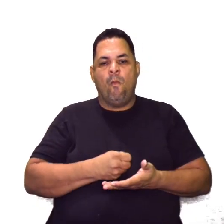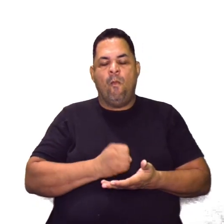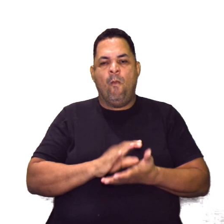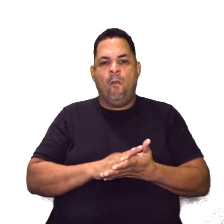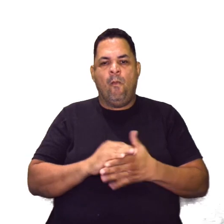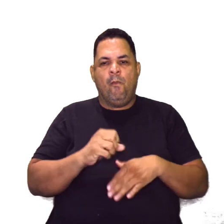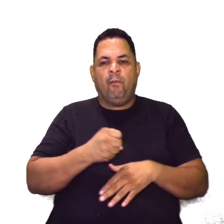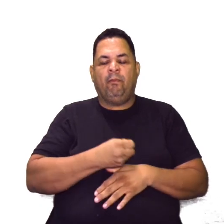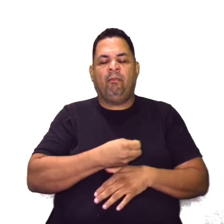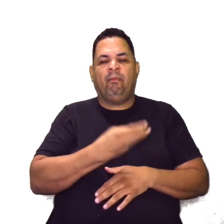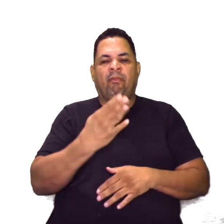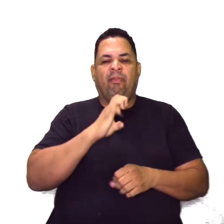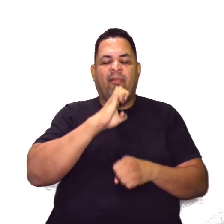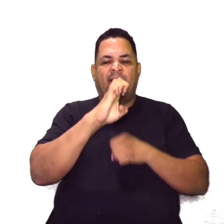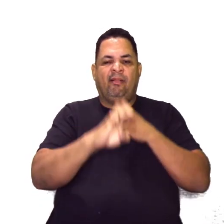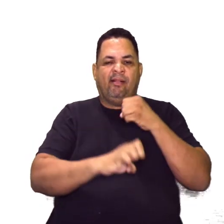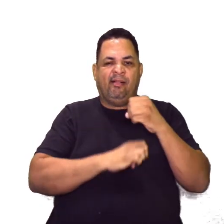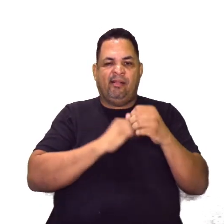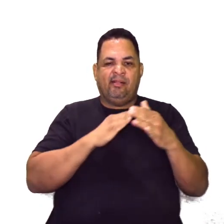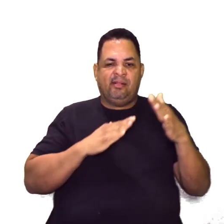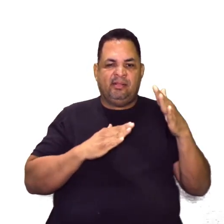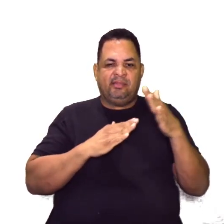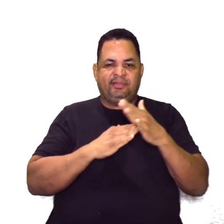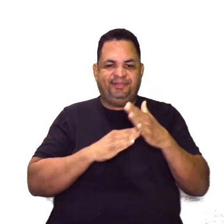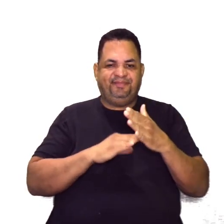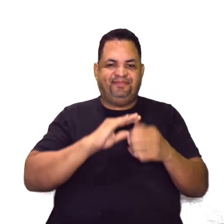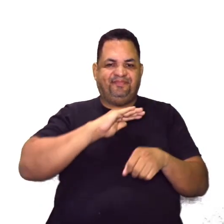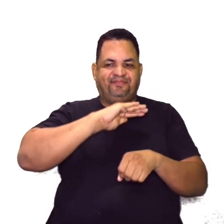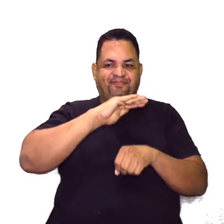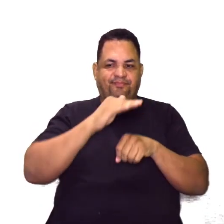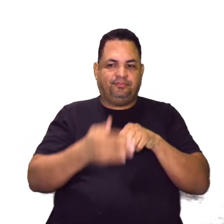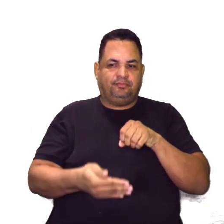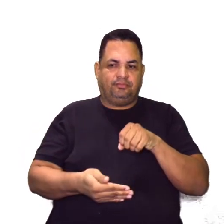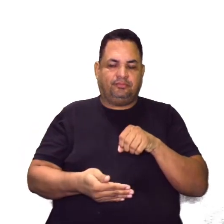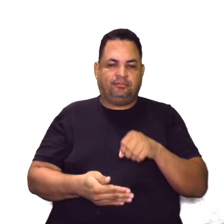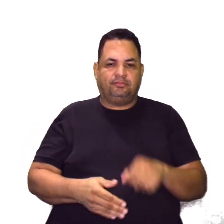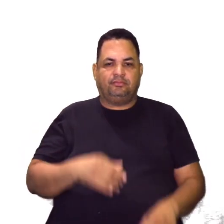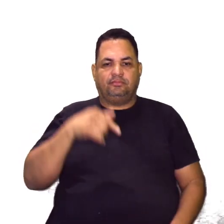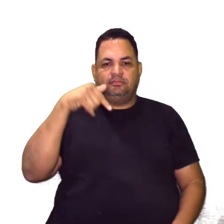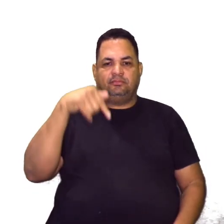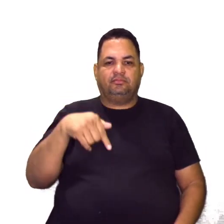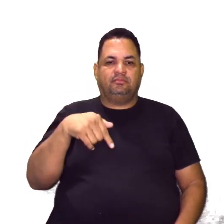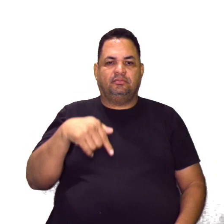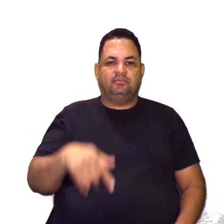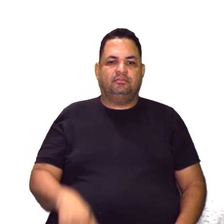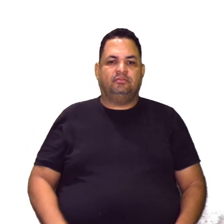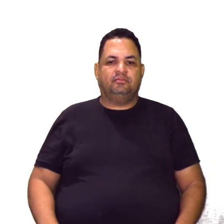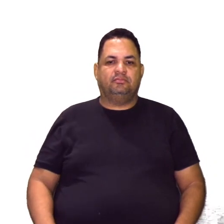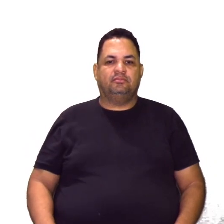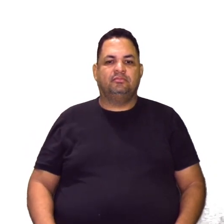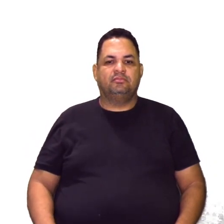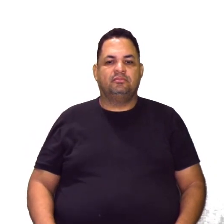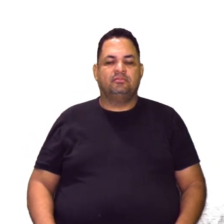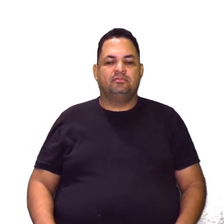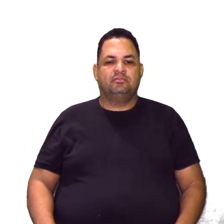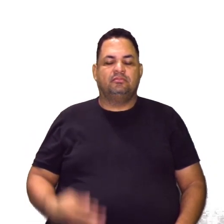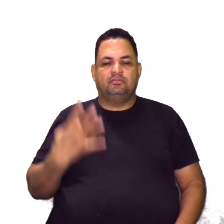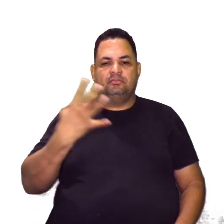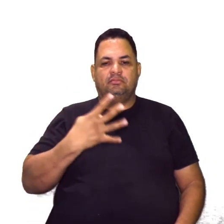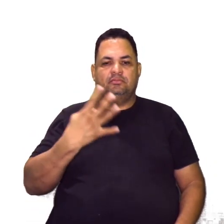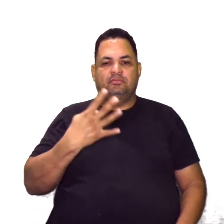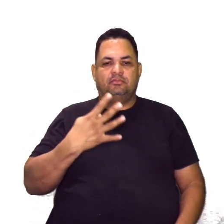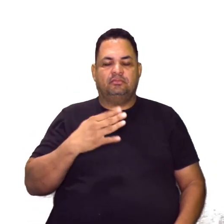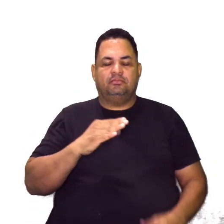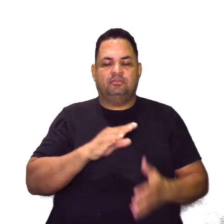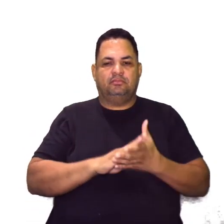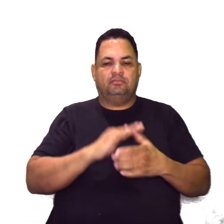última camada? Quantos elétrons na última camada? 7. Então, o quarto período,